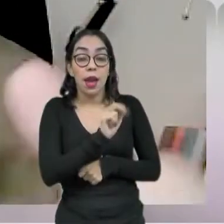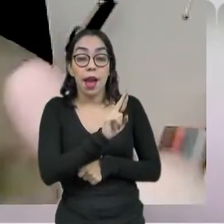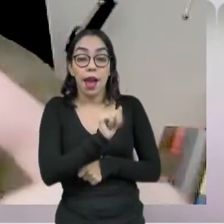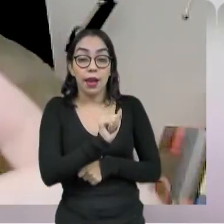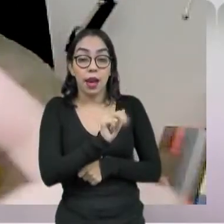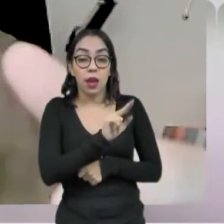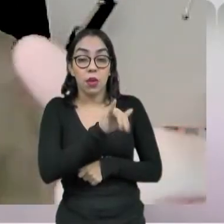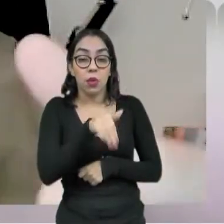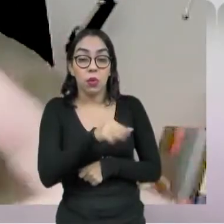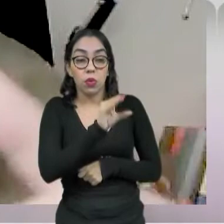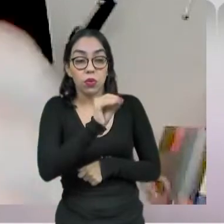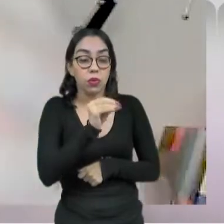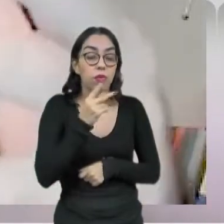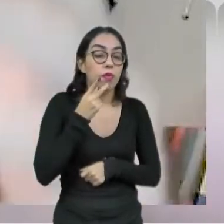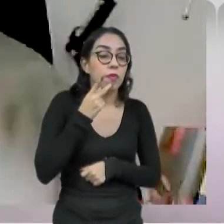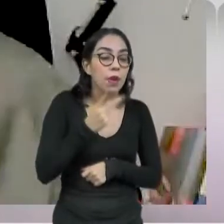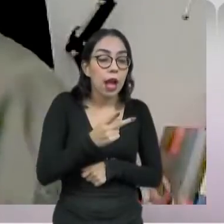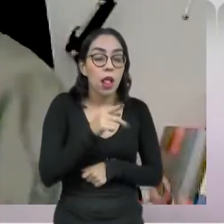Isso fez com que